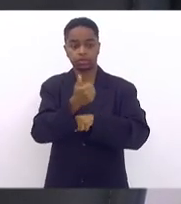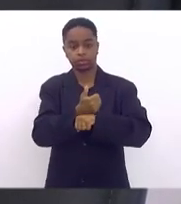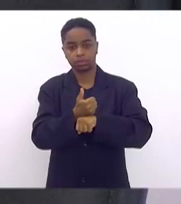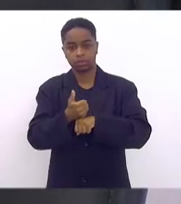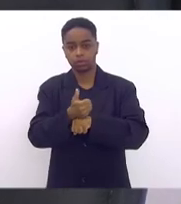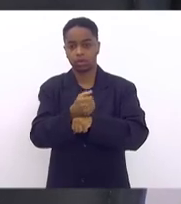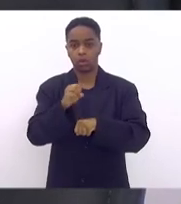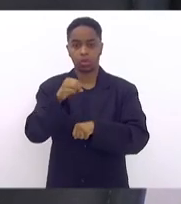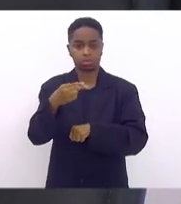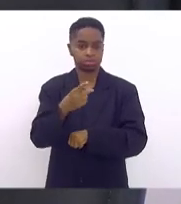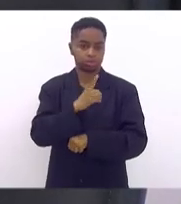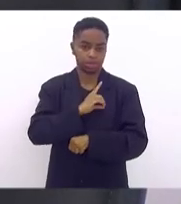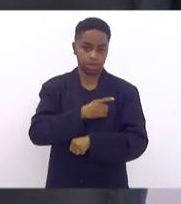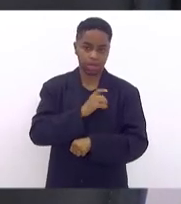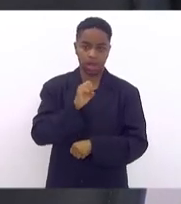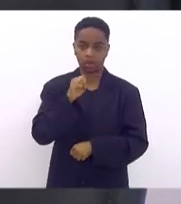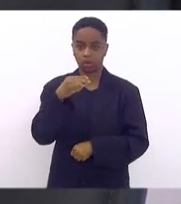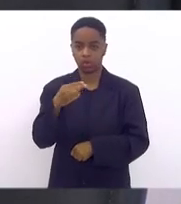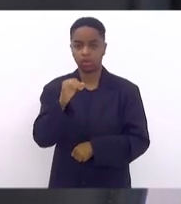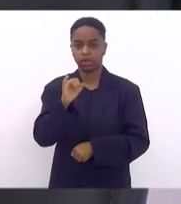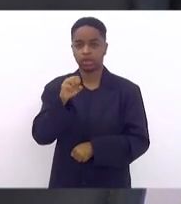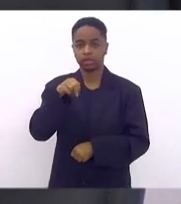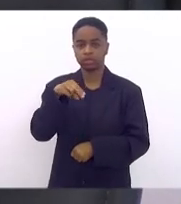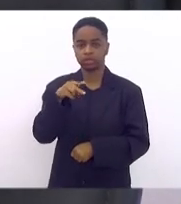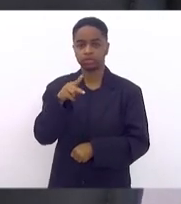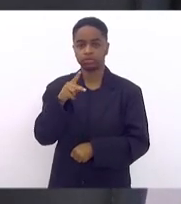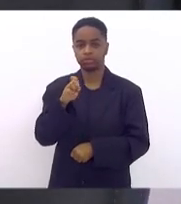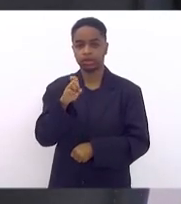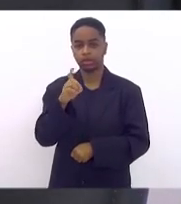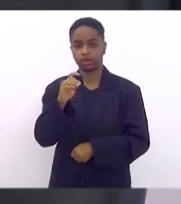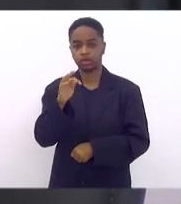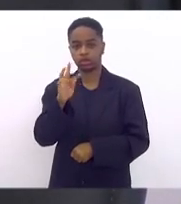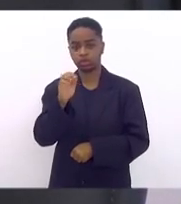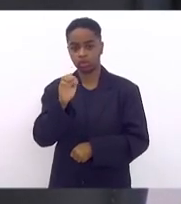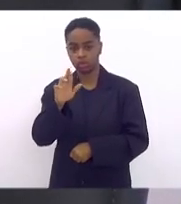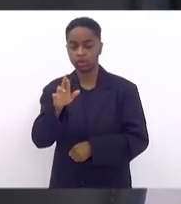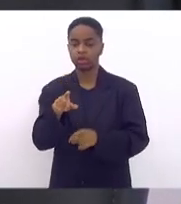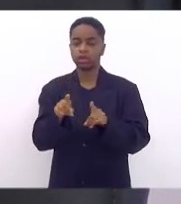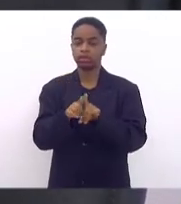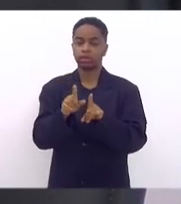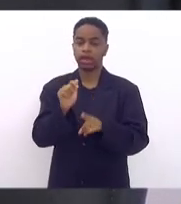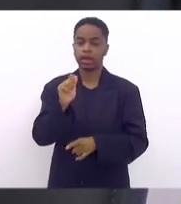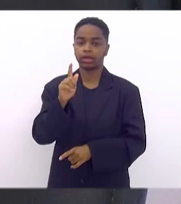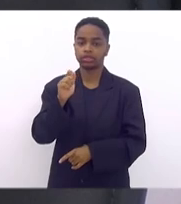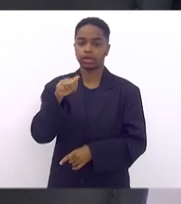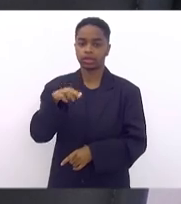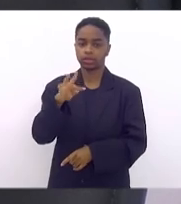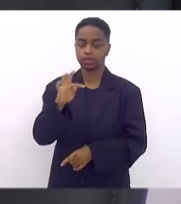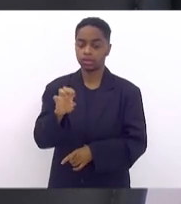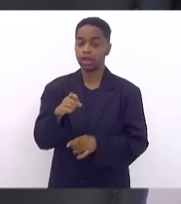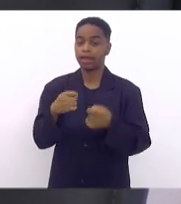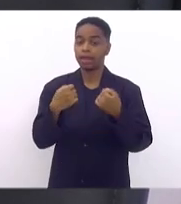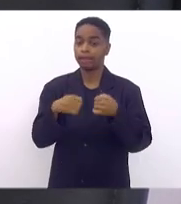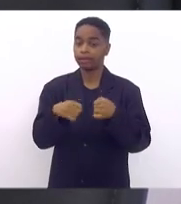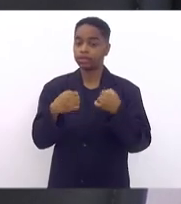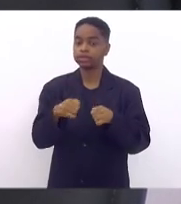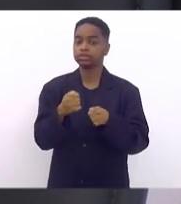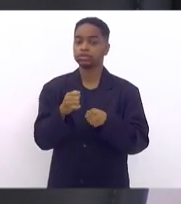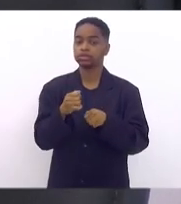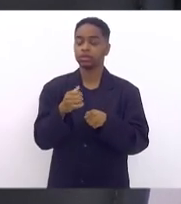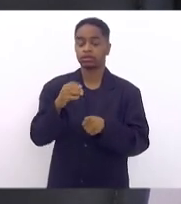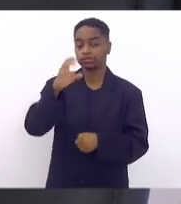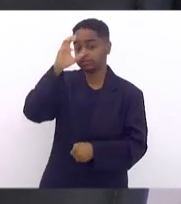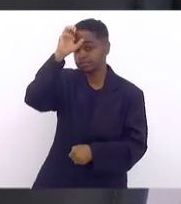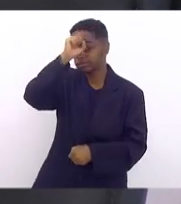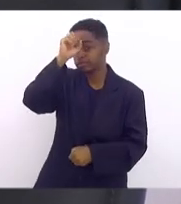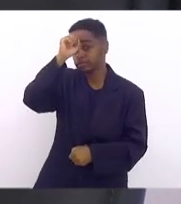o delegado, seja o inspetor, seja o agente propriamente dito, ele tem que ter um aperfeiçoamento nessa